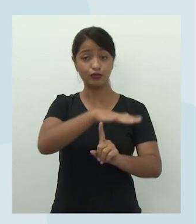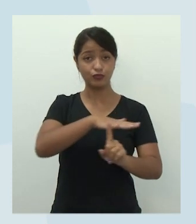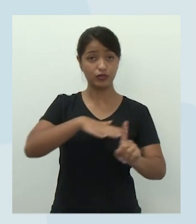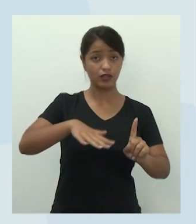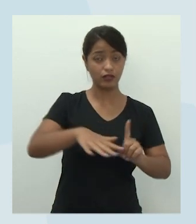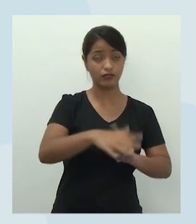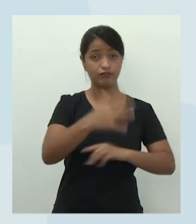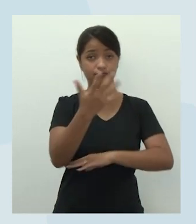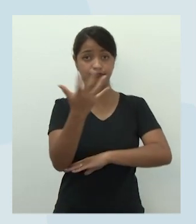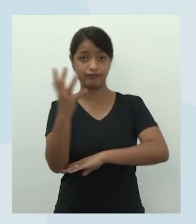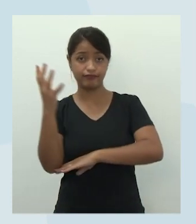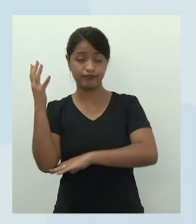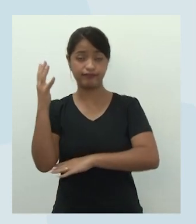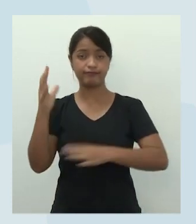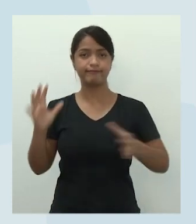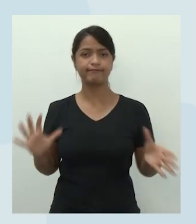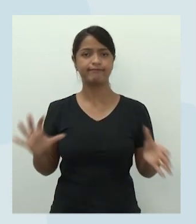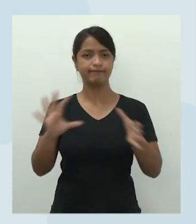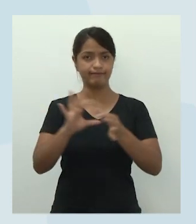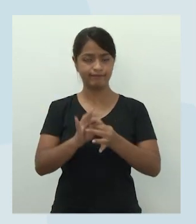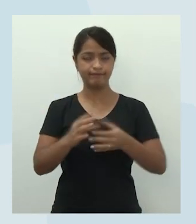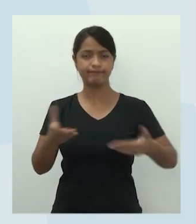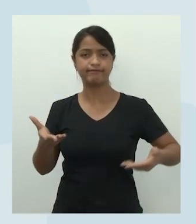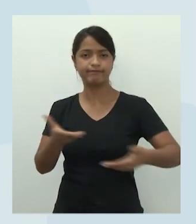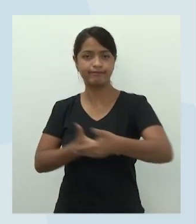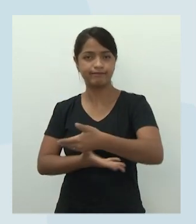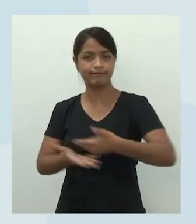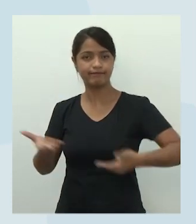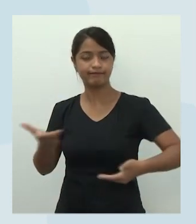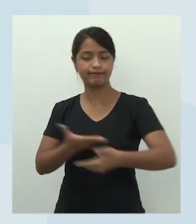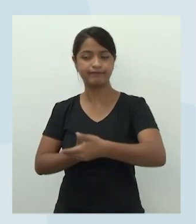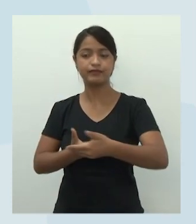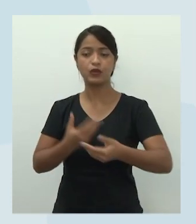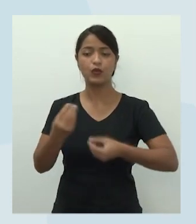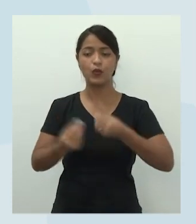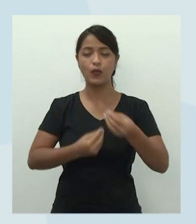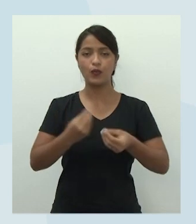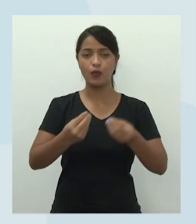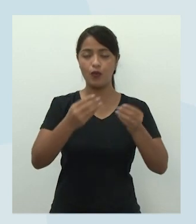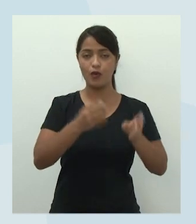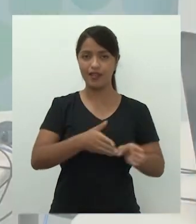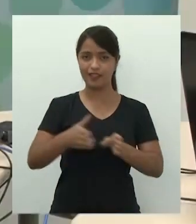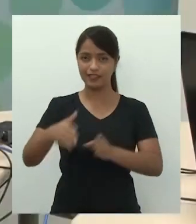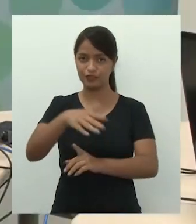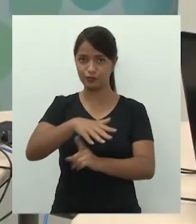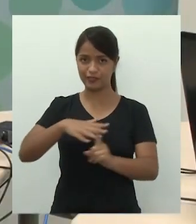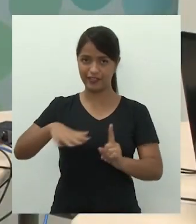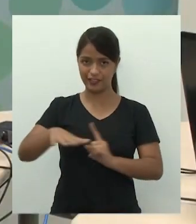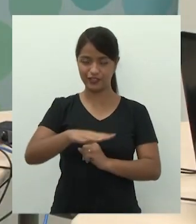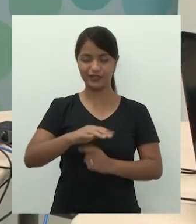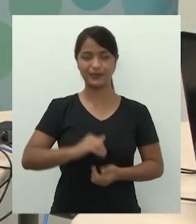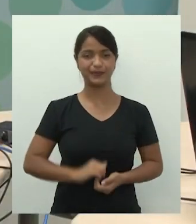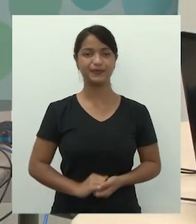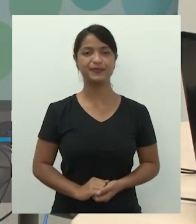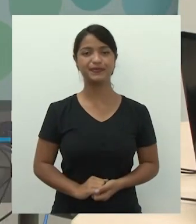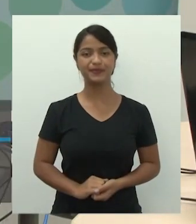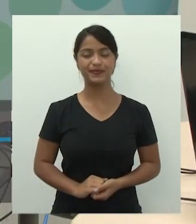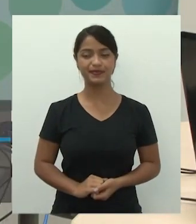natureza, analisando suas interações na organização das sociedades.